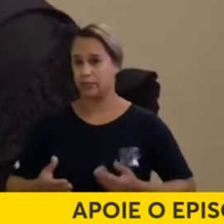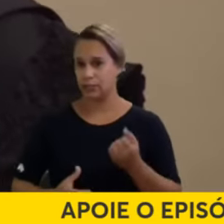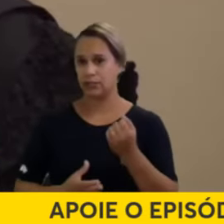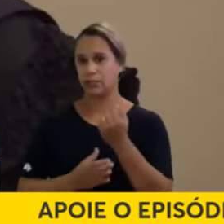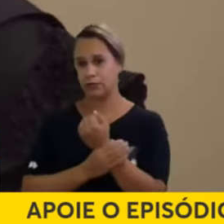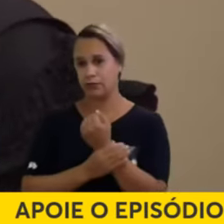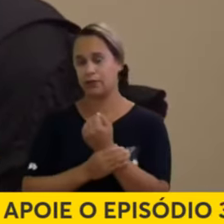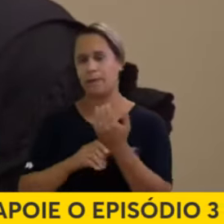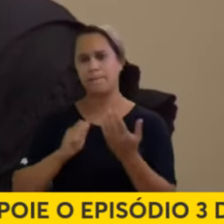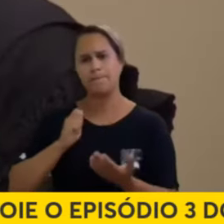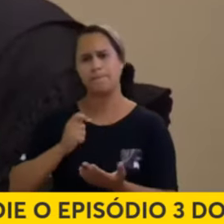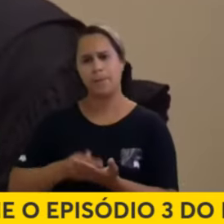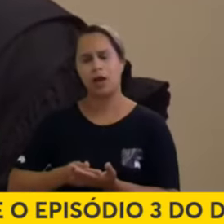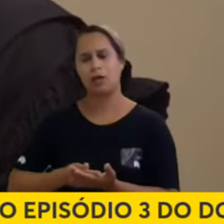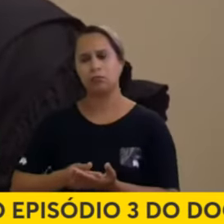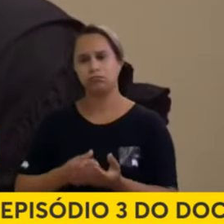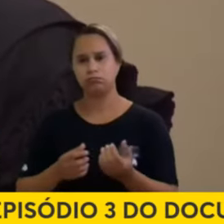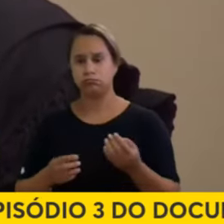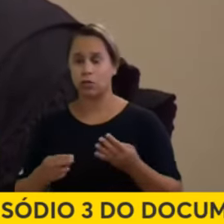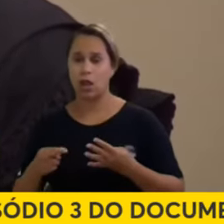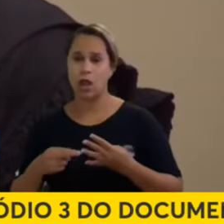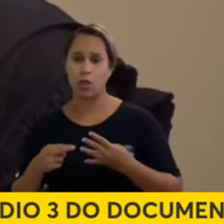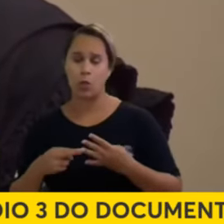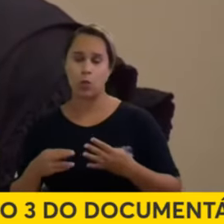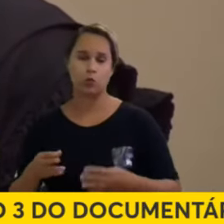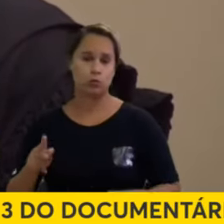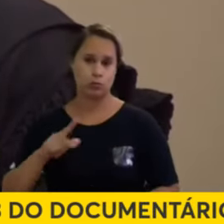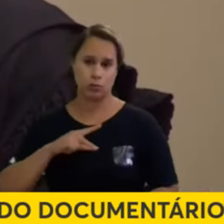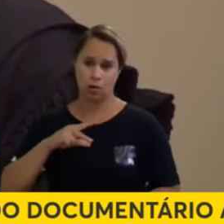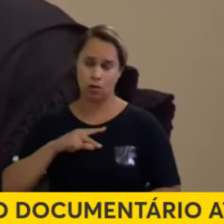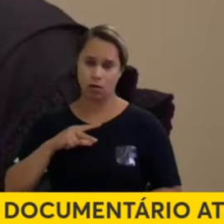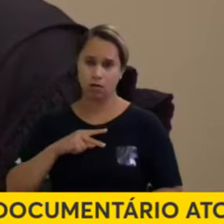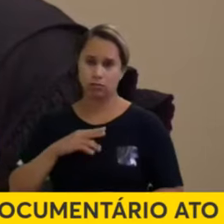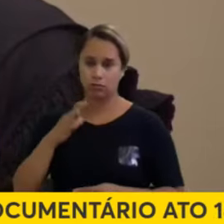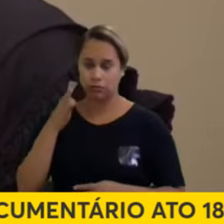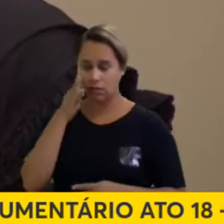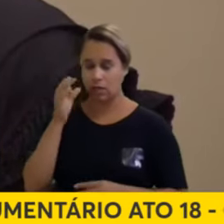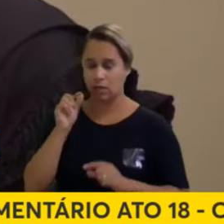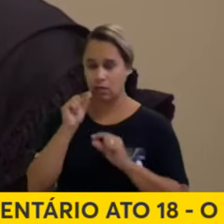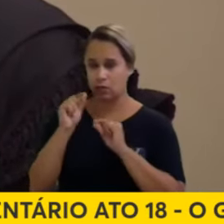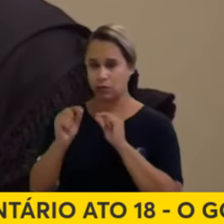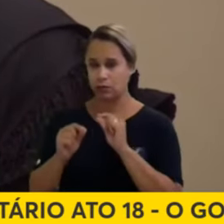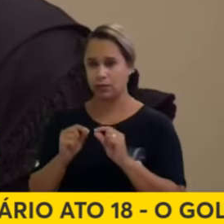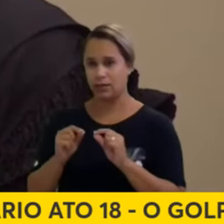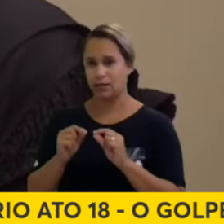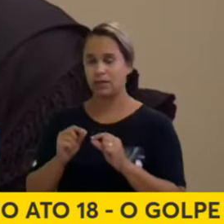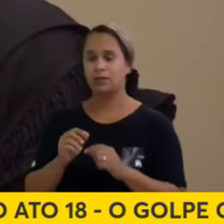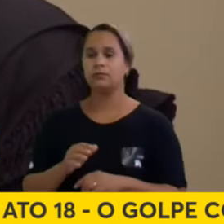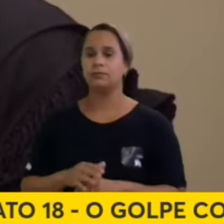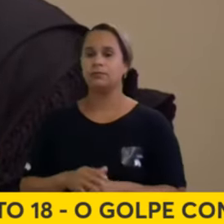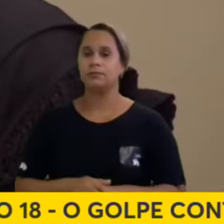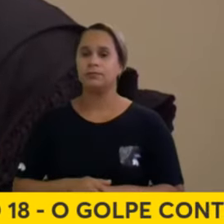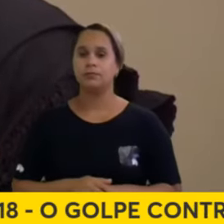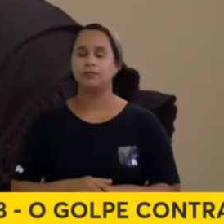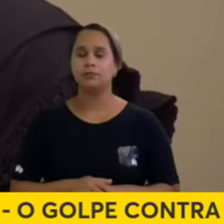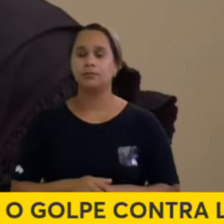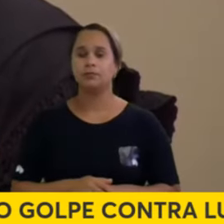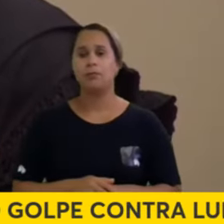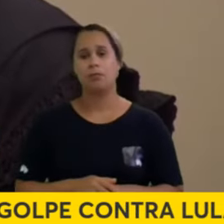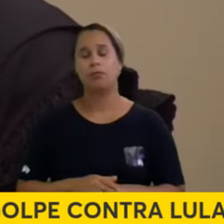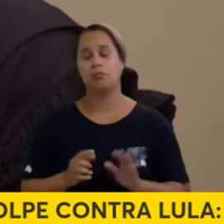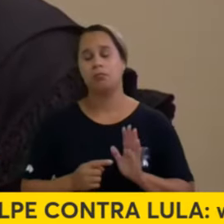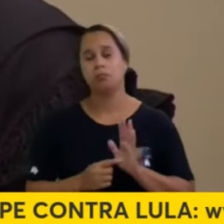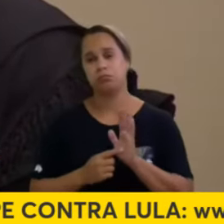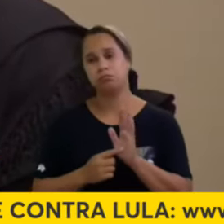paga com recursos próprios com o alerta de que serviços prestados diretamente Ao Único pré-candidato poderiam configurar propaganda antecipada o que não se